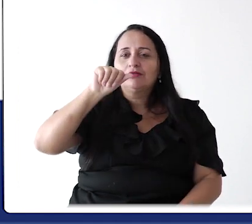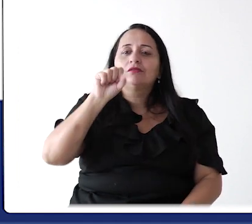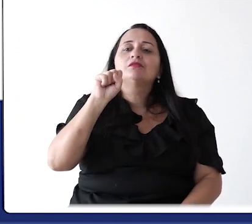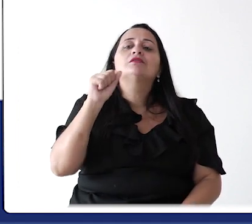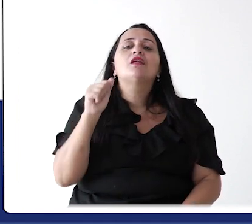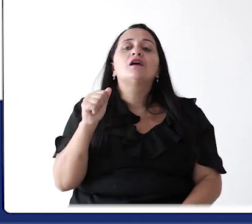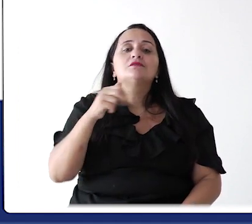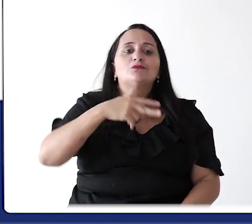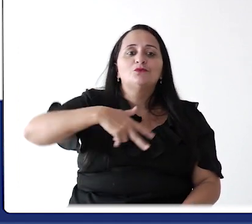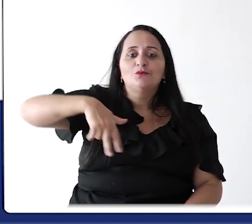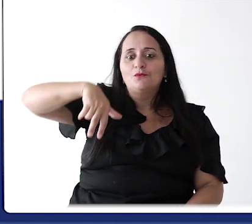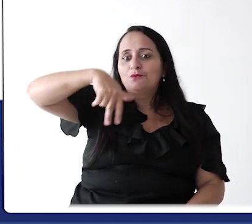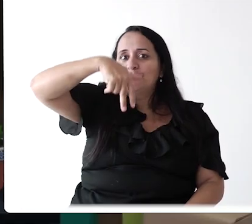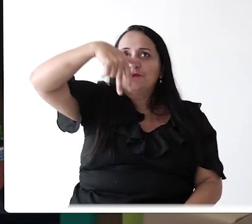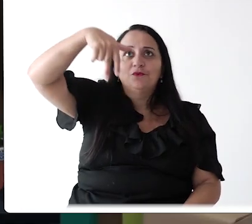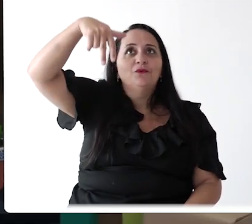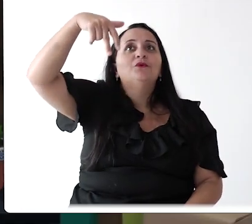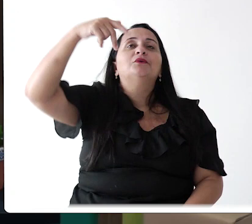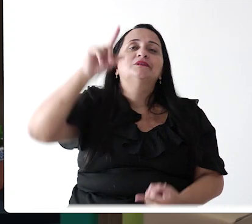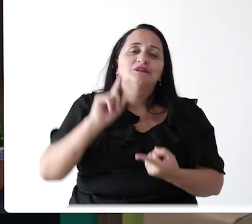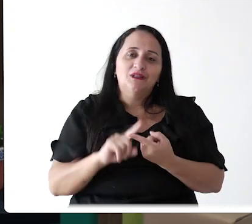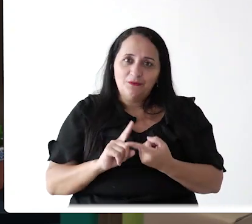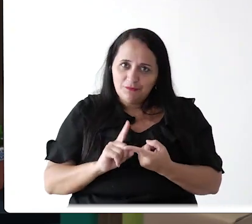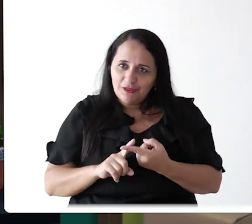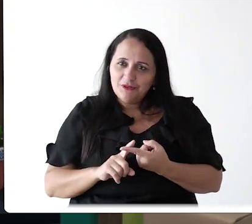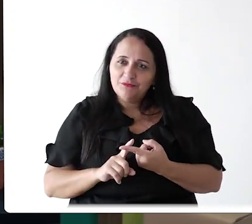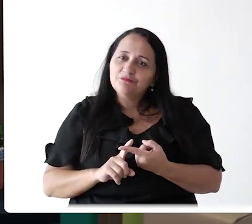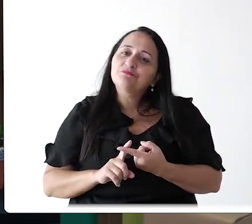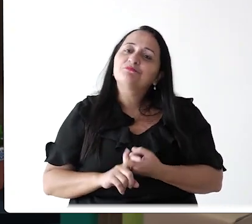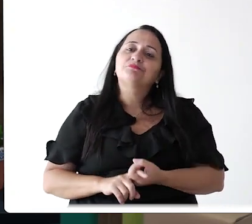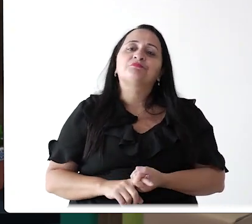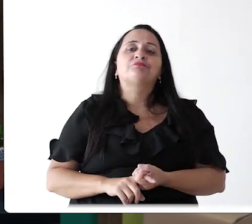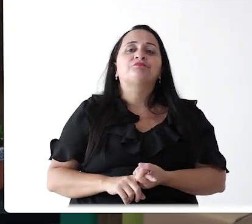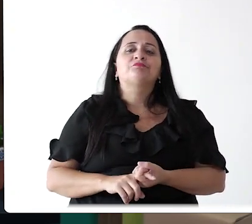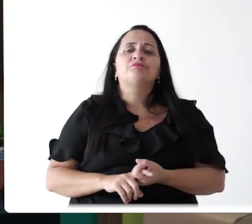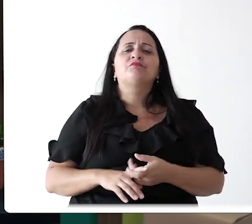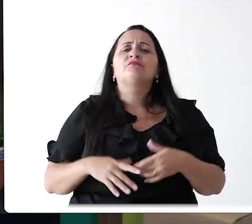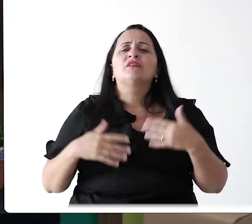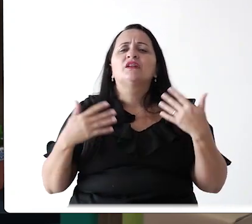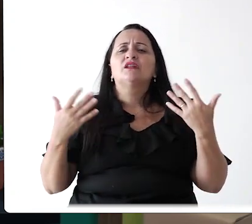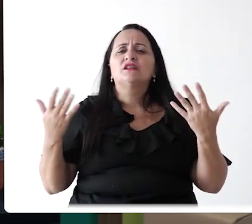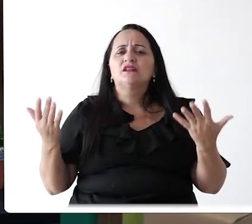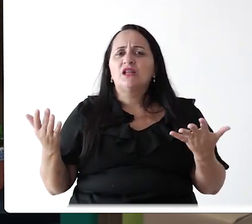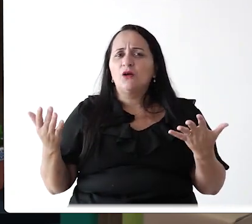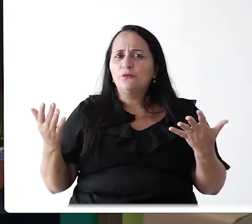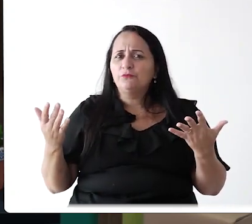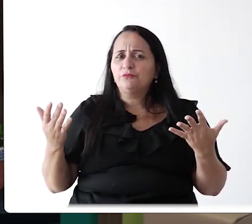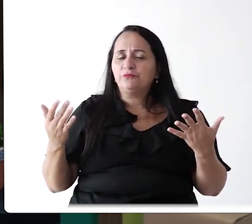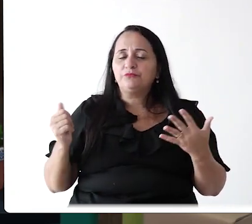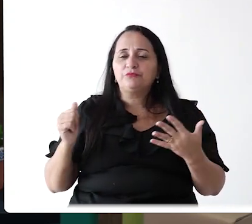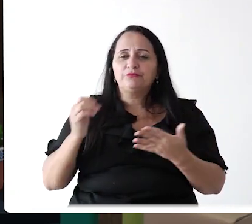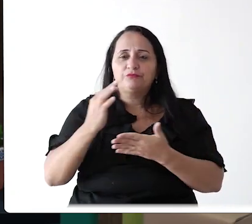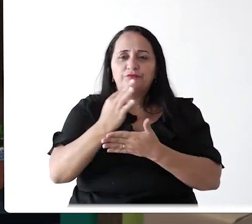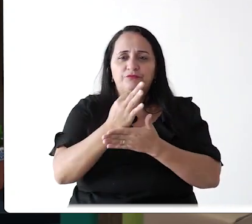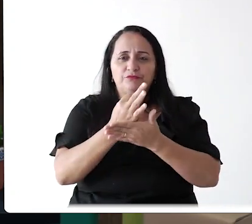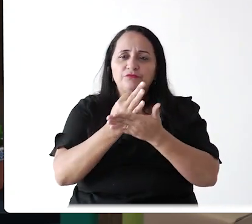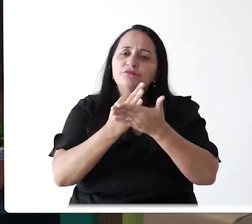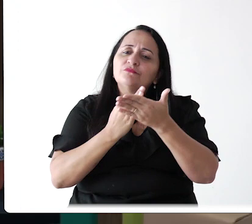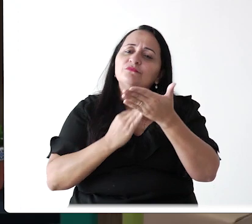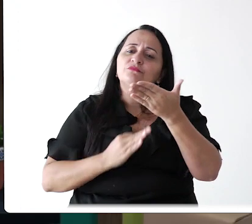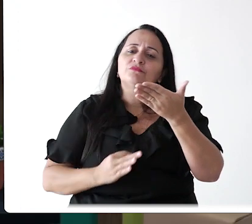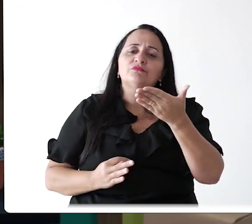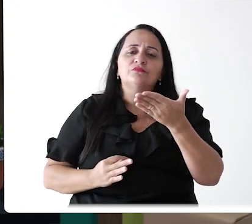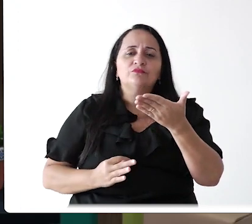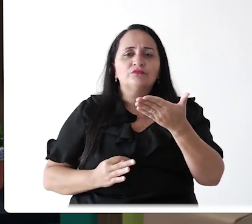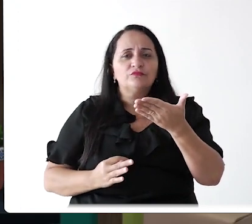sambódromo com a ajuda da mesma máquina. Vamos à questão? No trecho, lembrando que aqui eu não preciso voltar